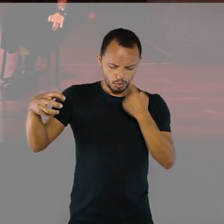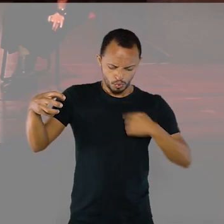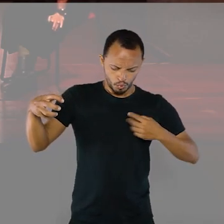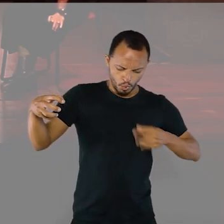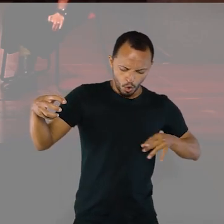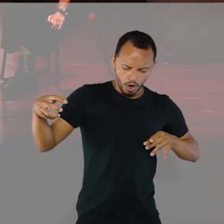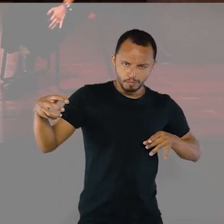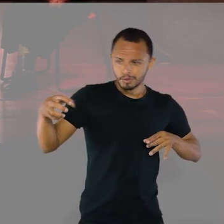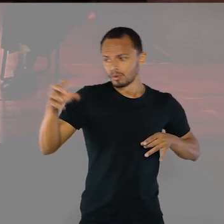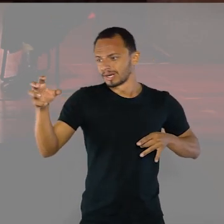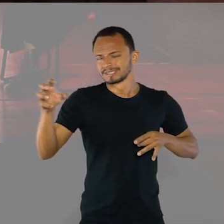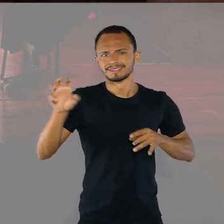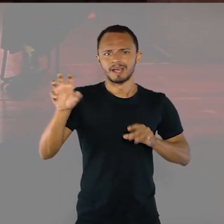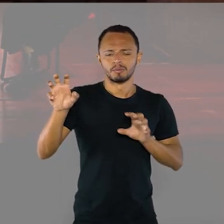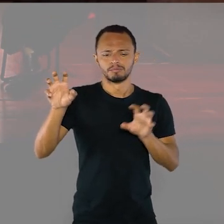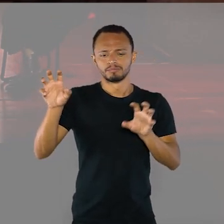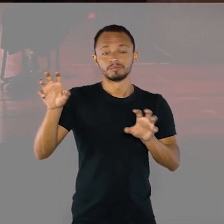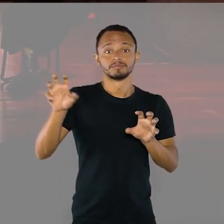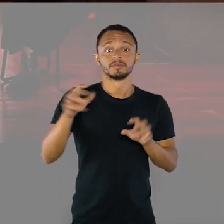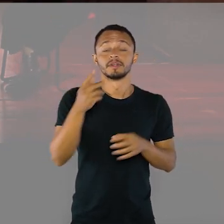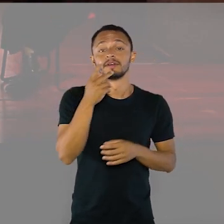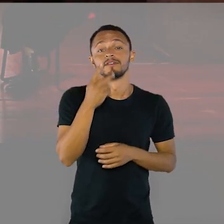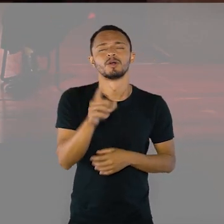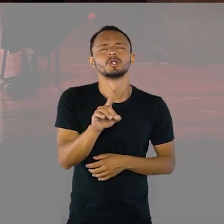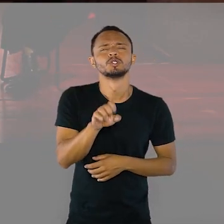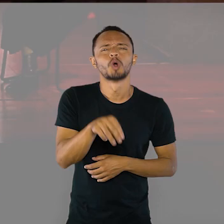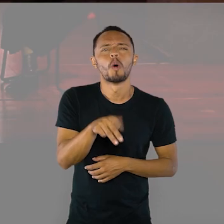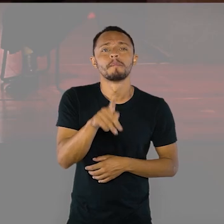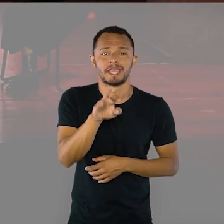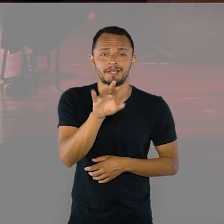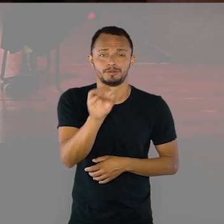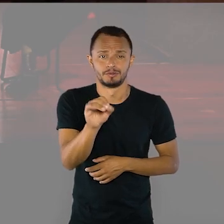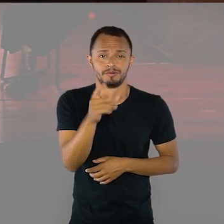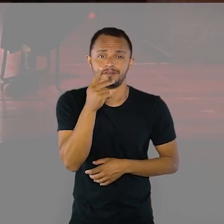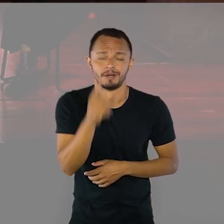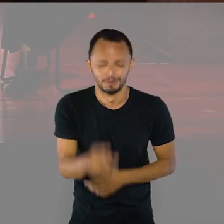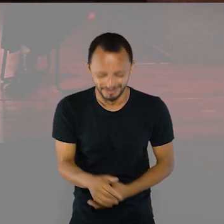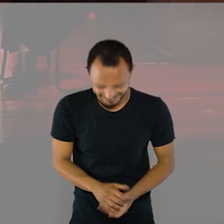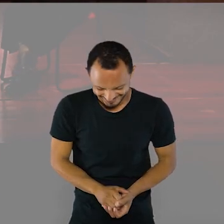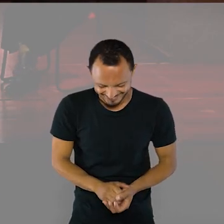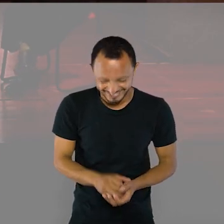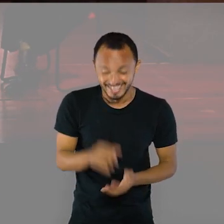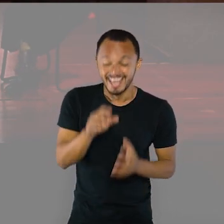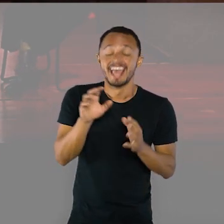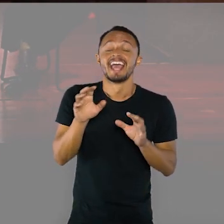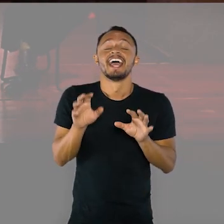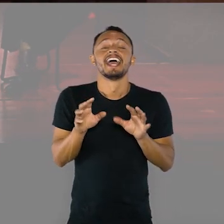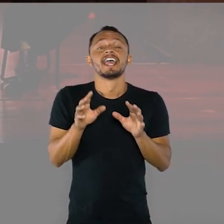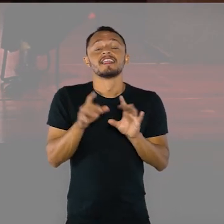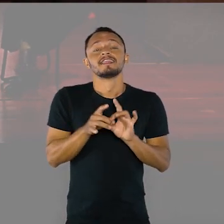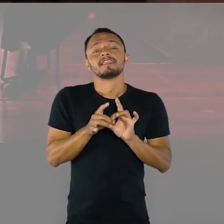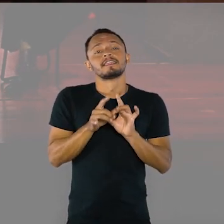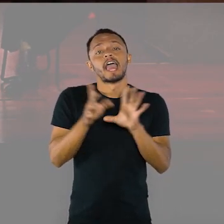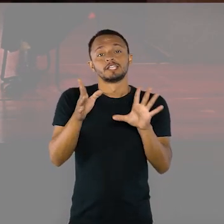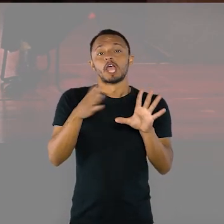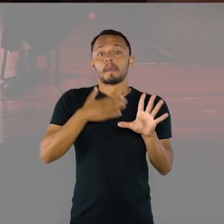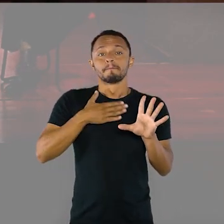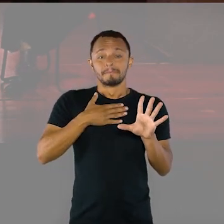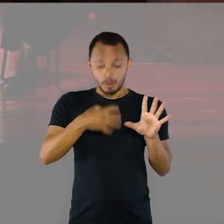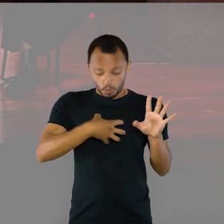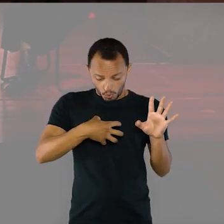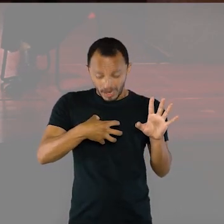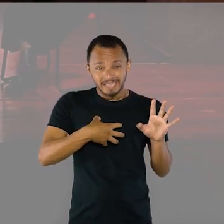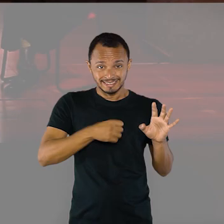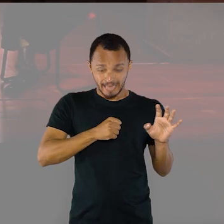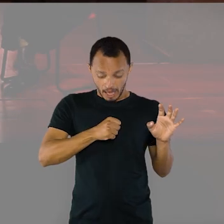parece que Dom Pedro falou: deixe o meu coração nessa cidade. Como muitas vezes não tem